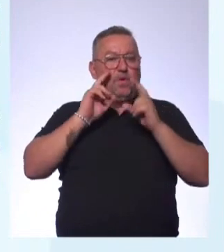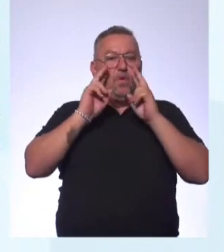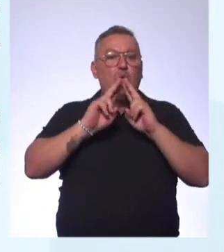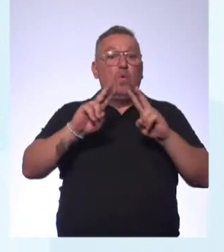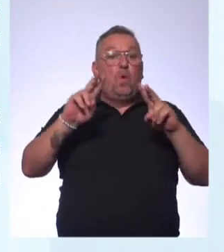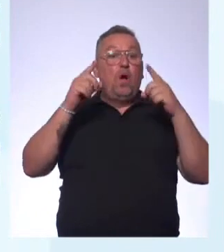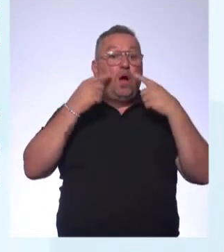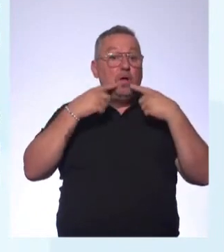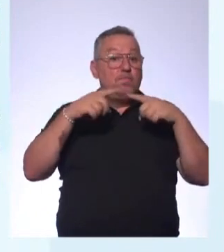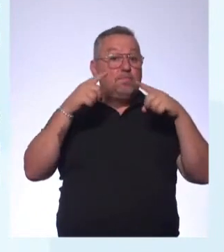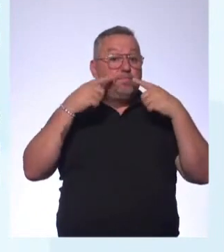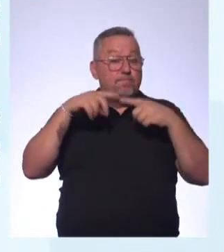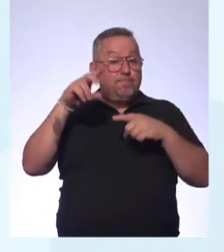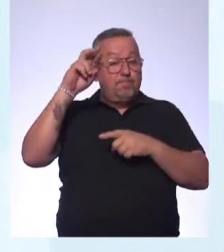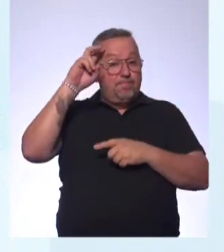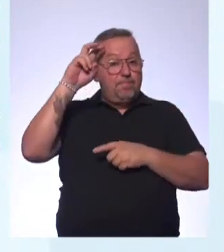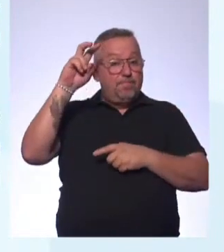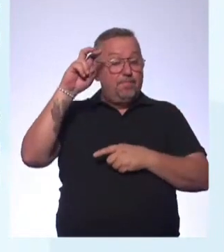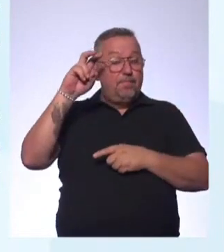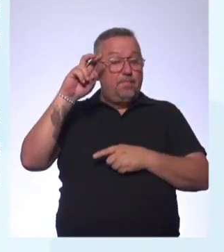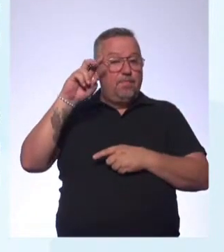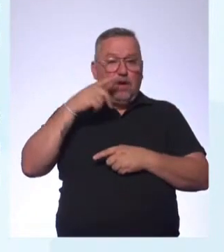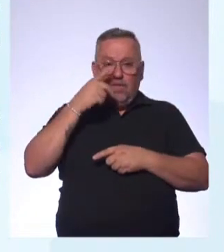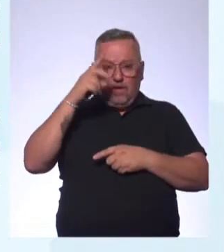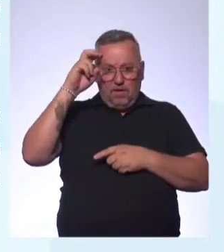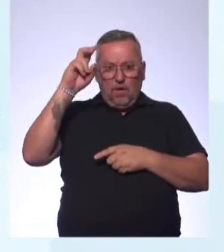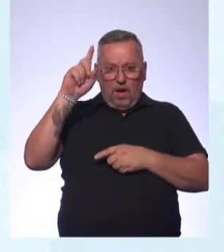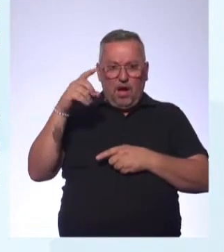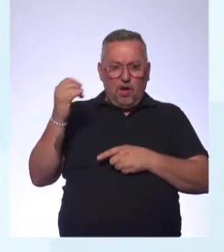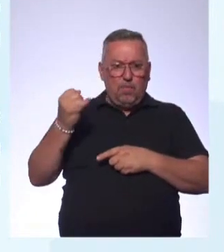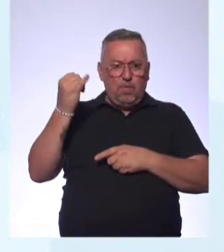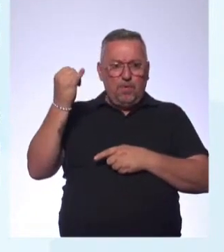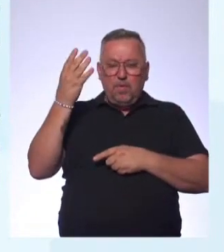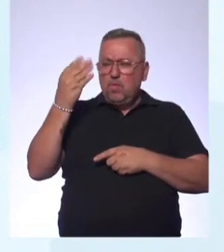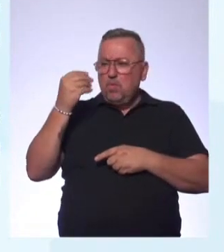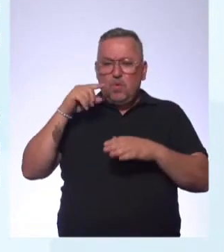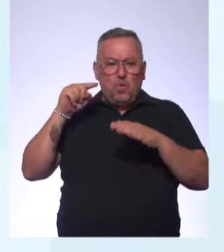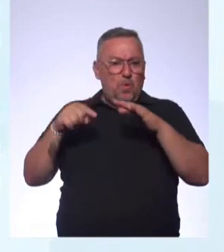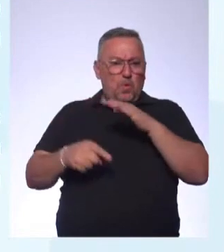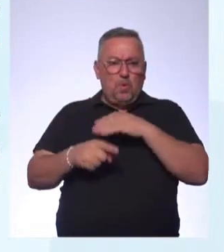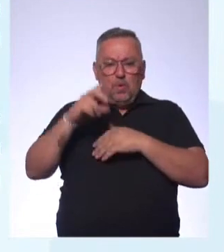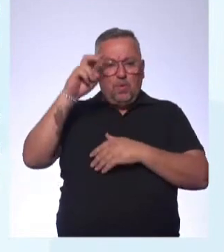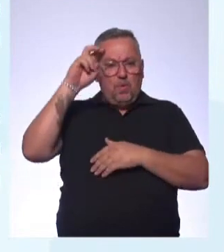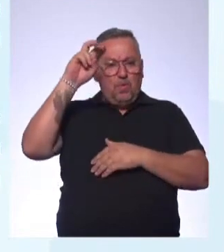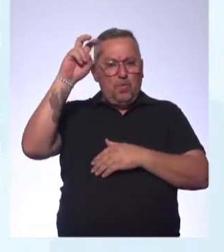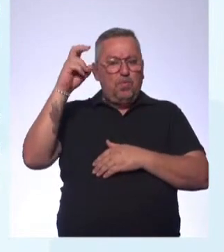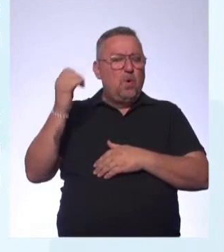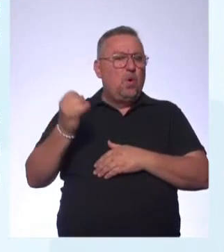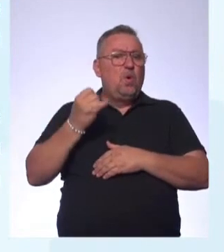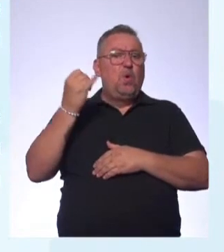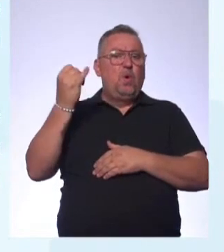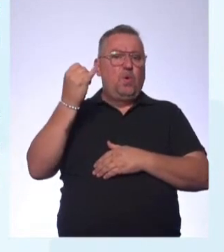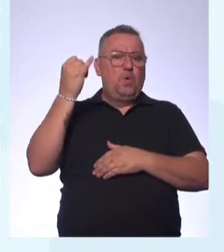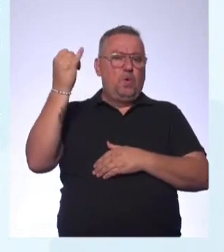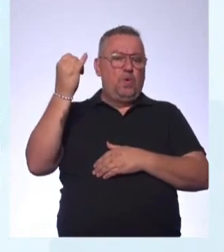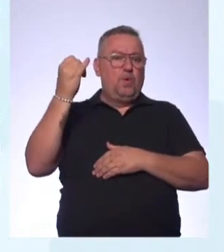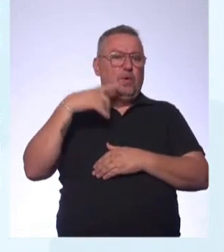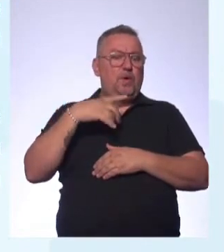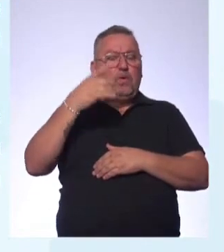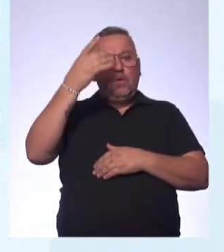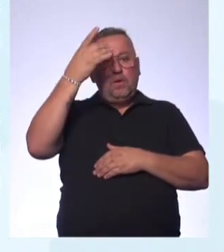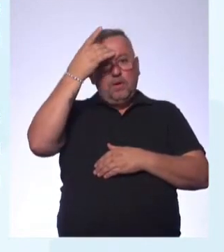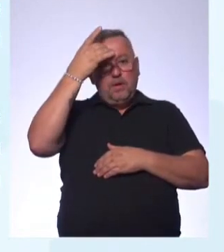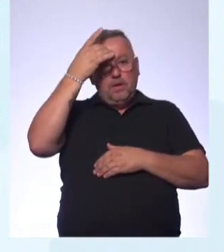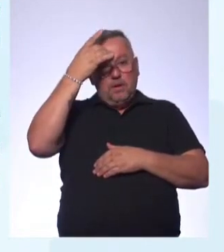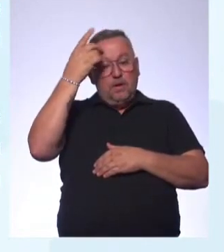crítico sobre a cultura. E não dizendo que a cultura não é importante, a cultura é profundamente importante, né? Então, o senso comum é